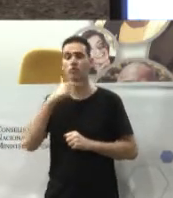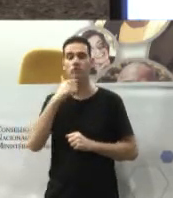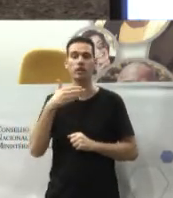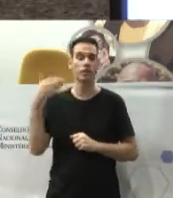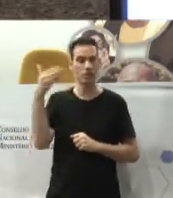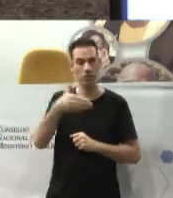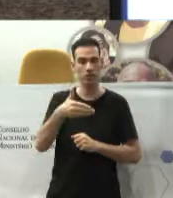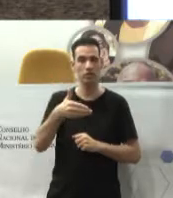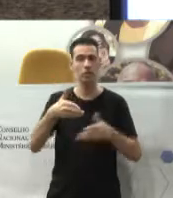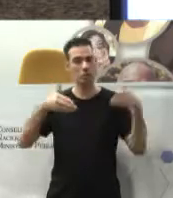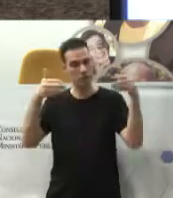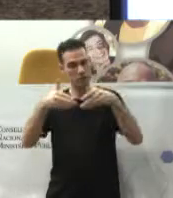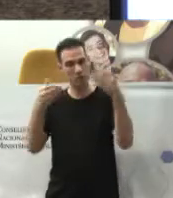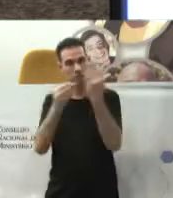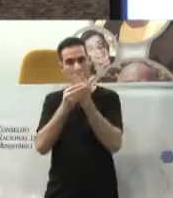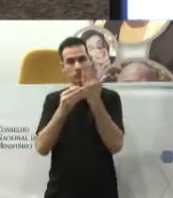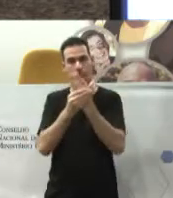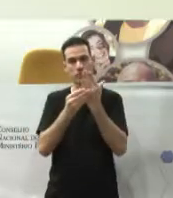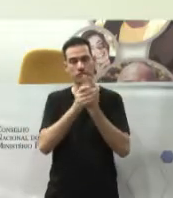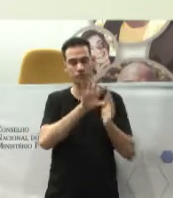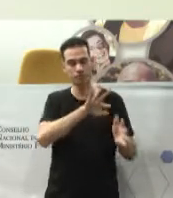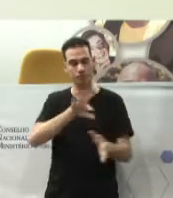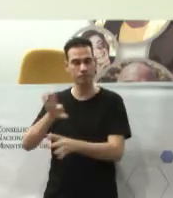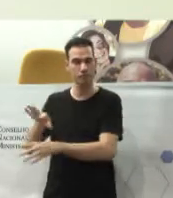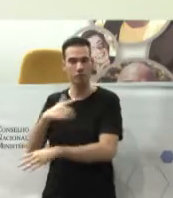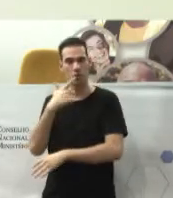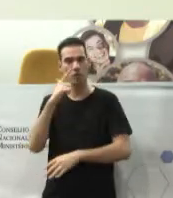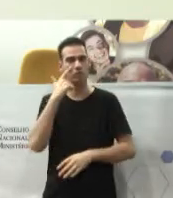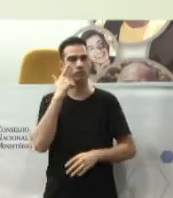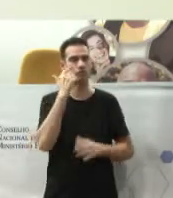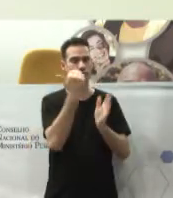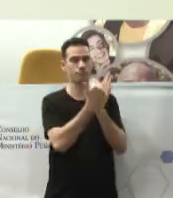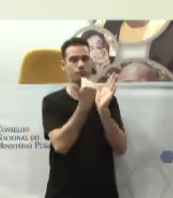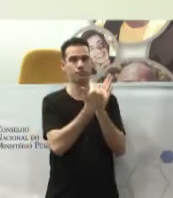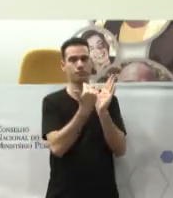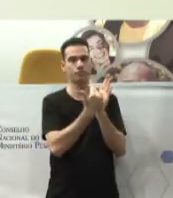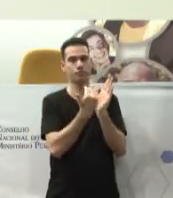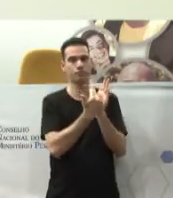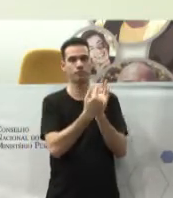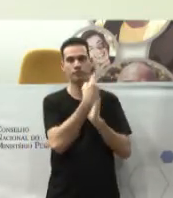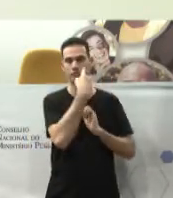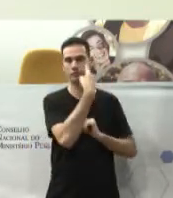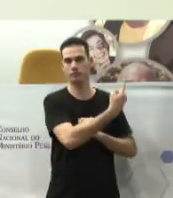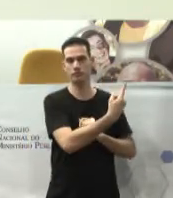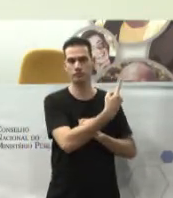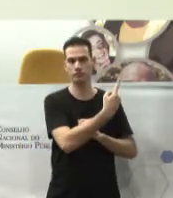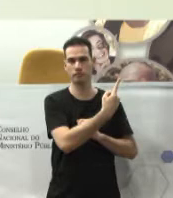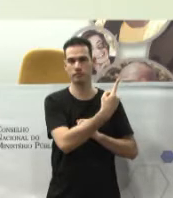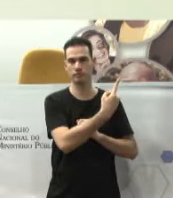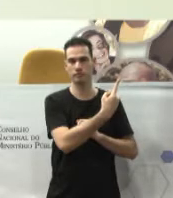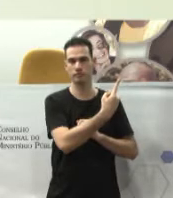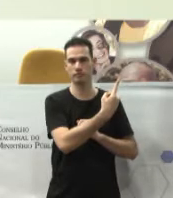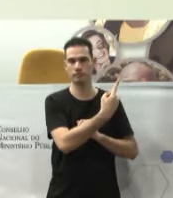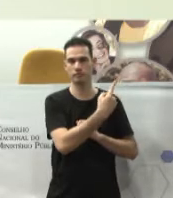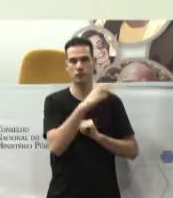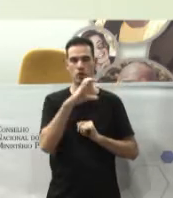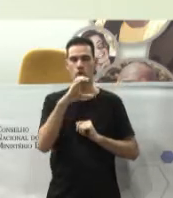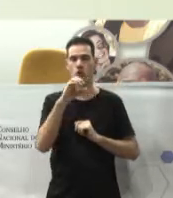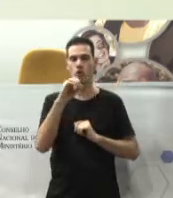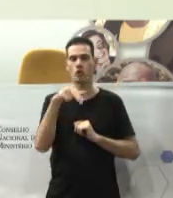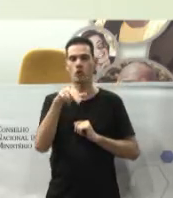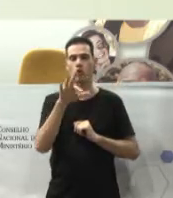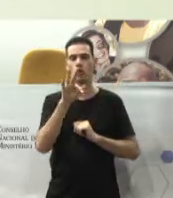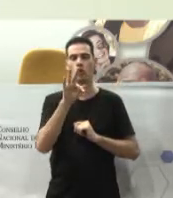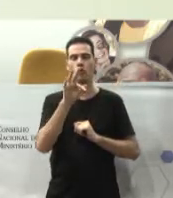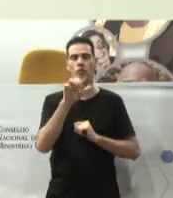processo. Outras observações, a primeira é essa do tratamento do conflito, nós temos que passar